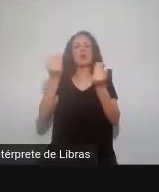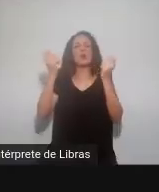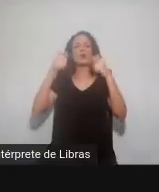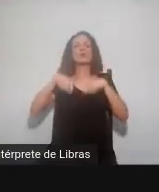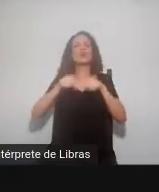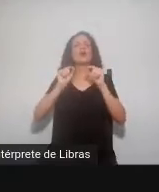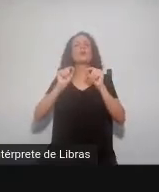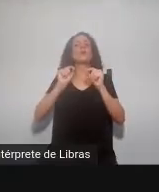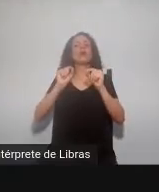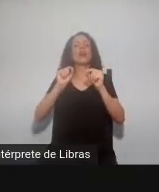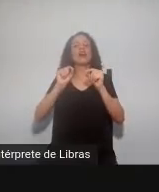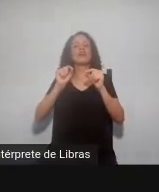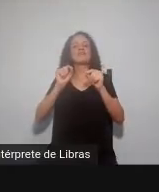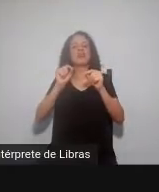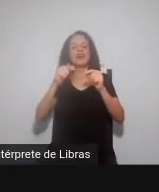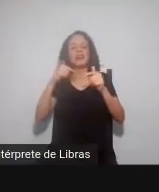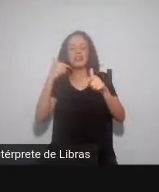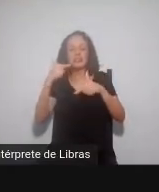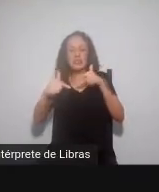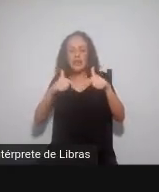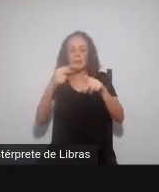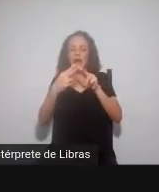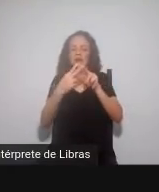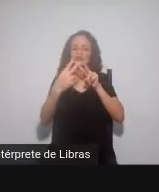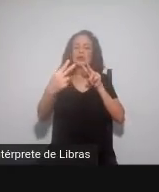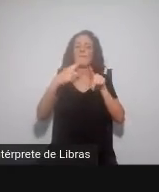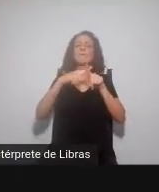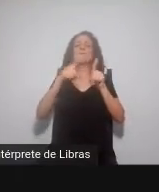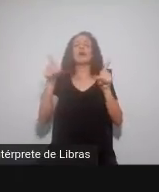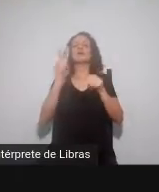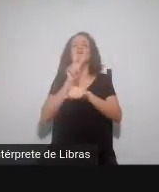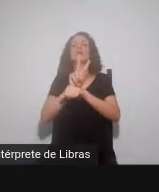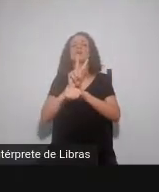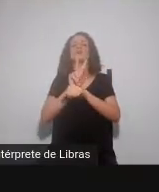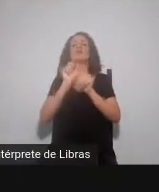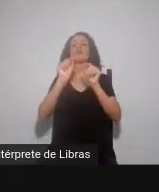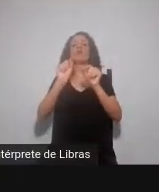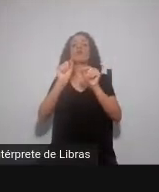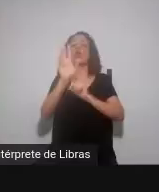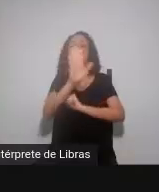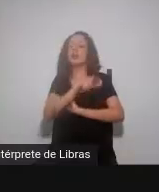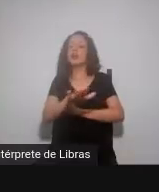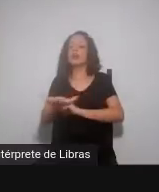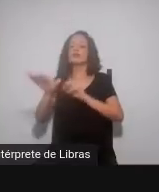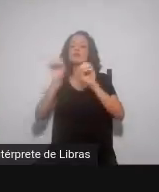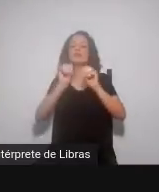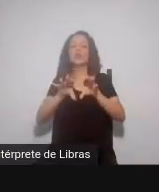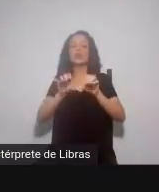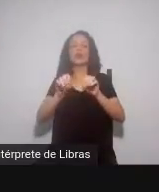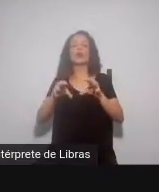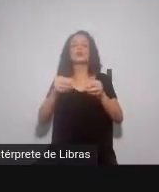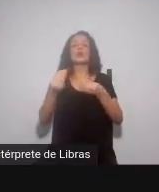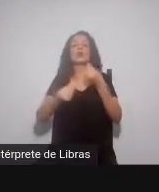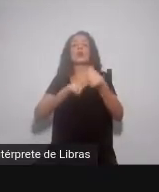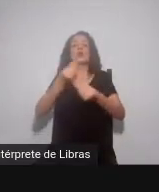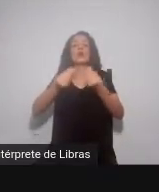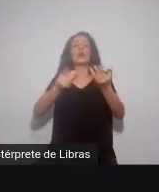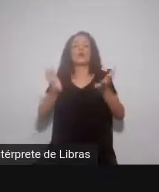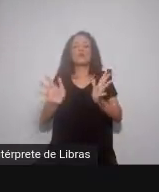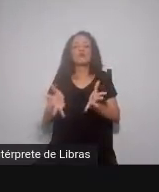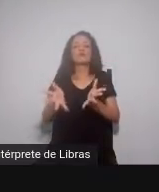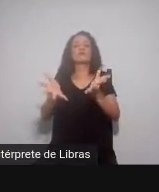que temos sobre linguagem escrita, criança e a sua educação? Bem,